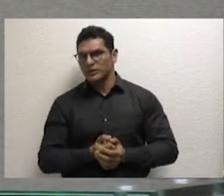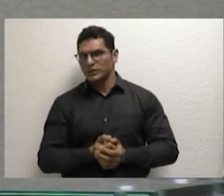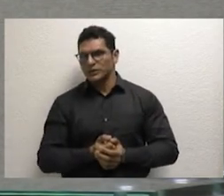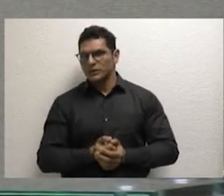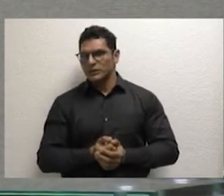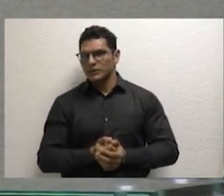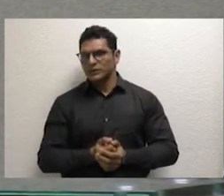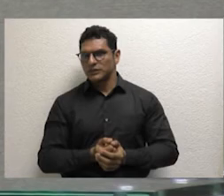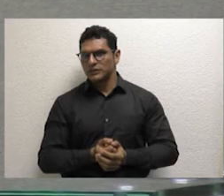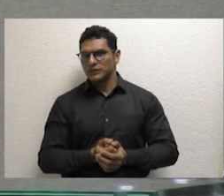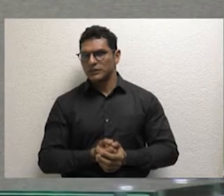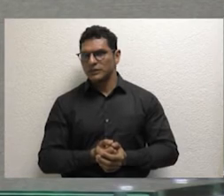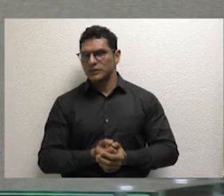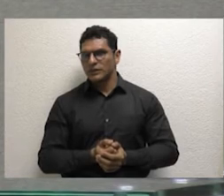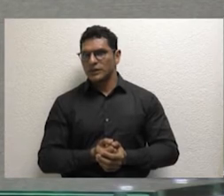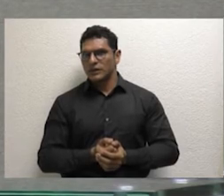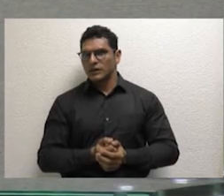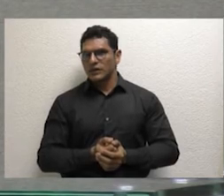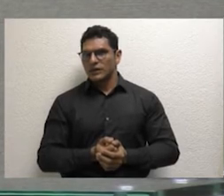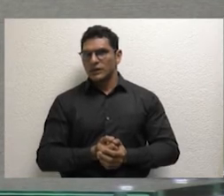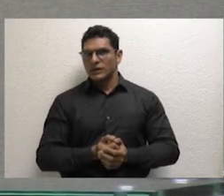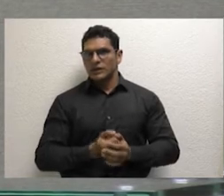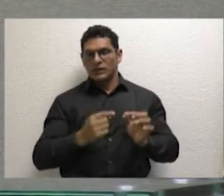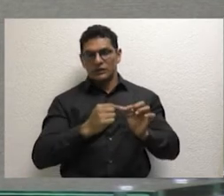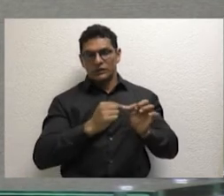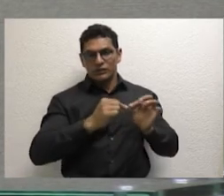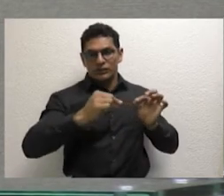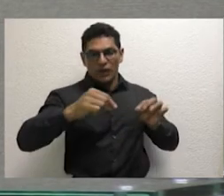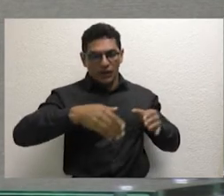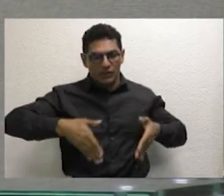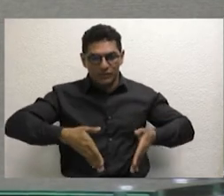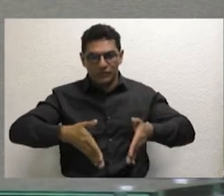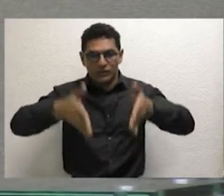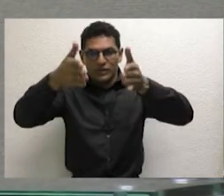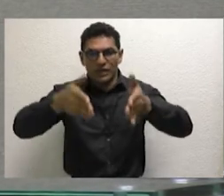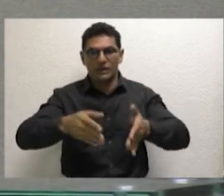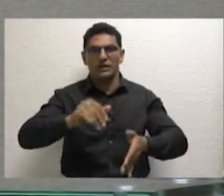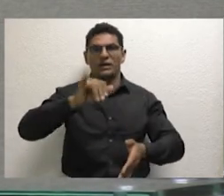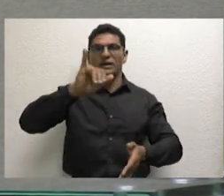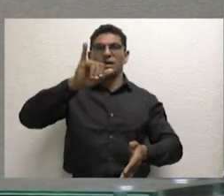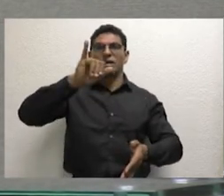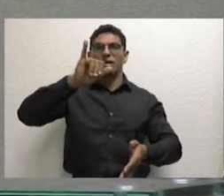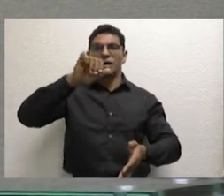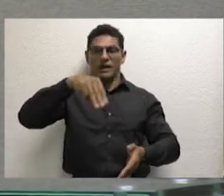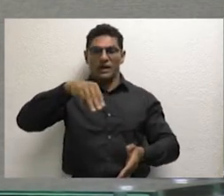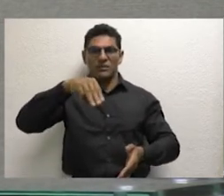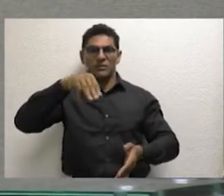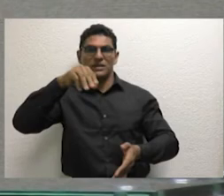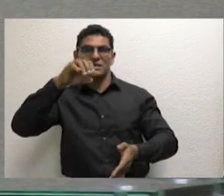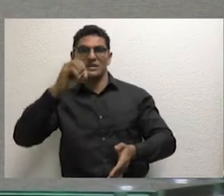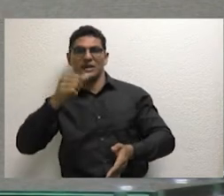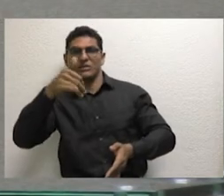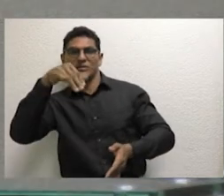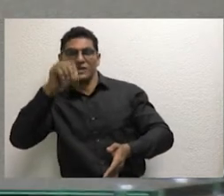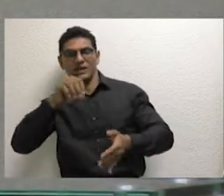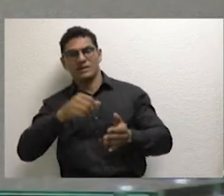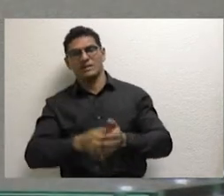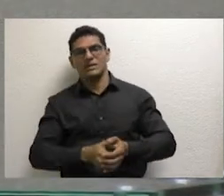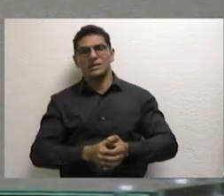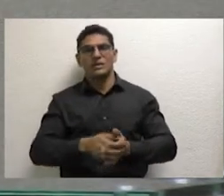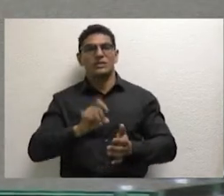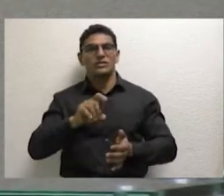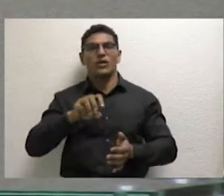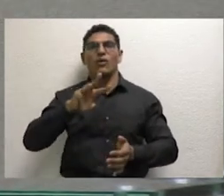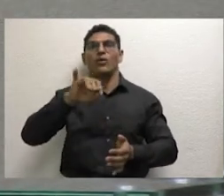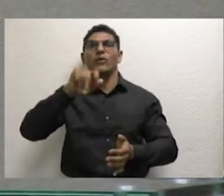Dermilson a M010 a Manaus Itacoatiara para quem não sabe não é mais o Wilker em